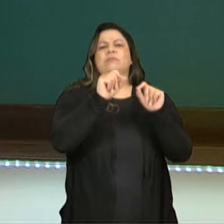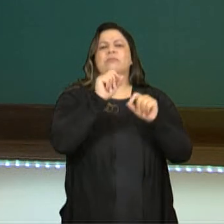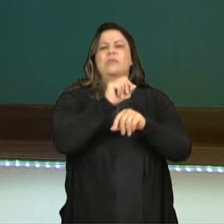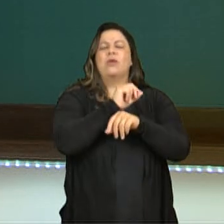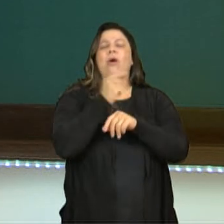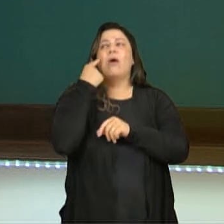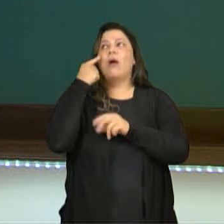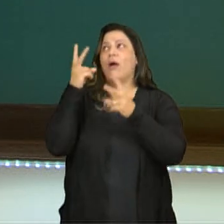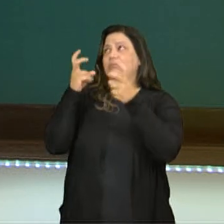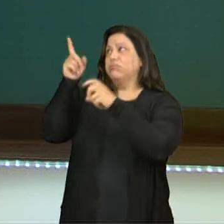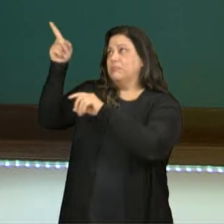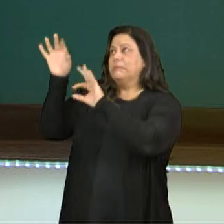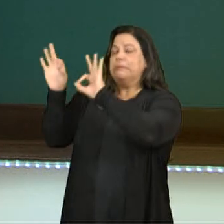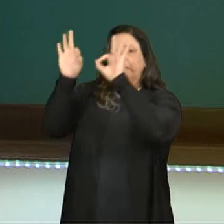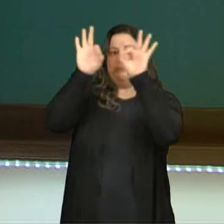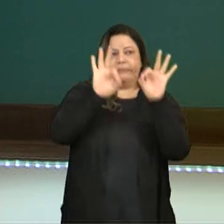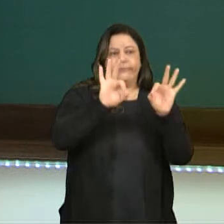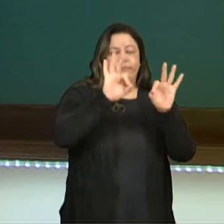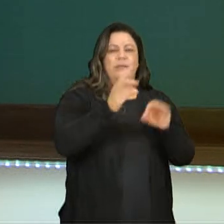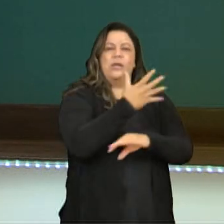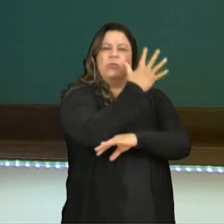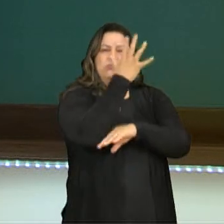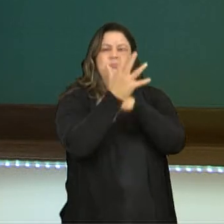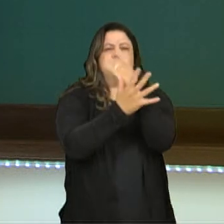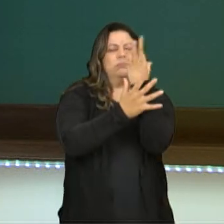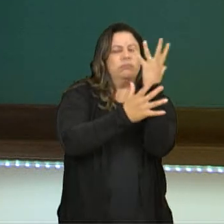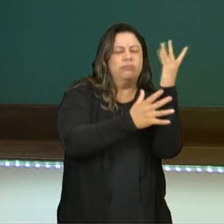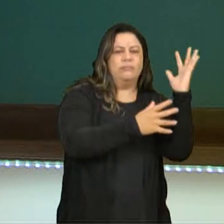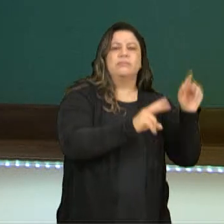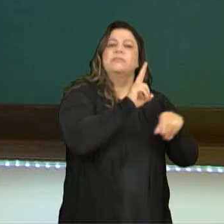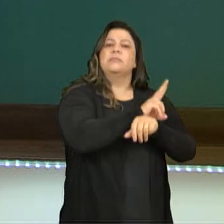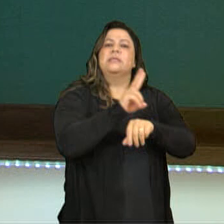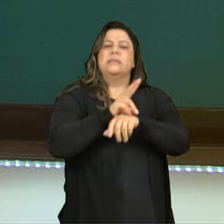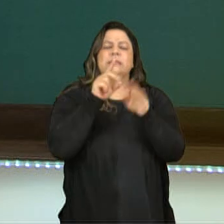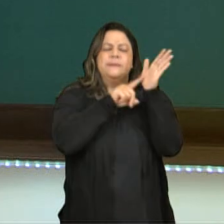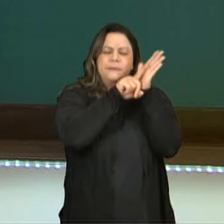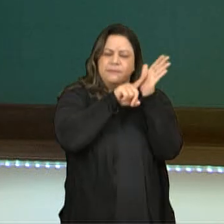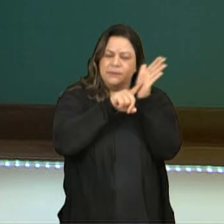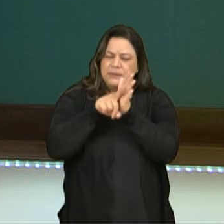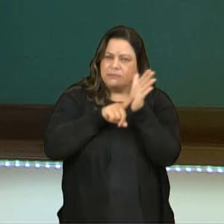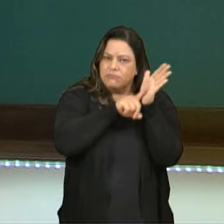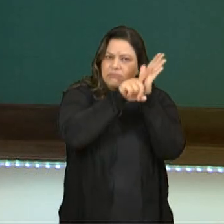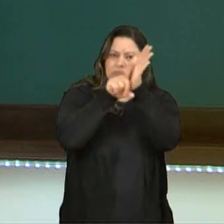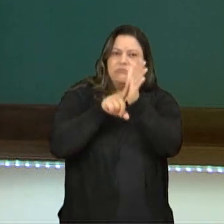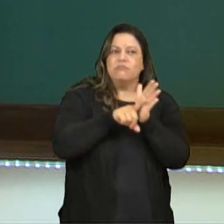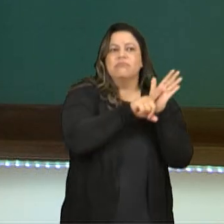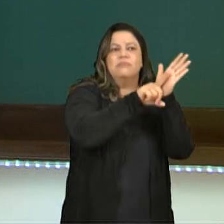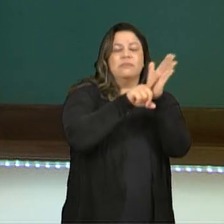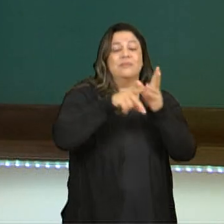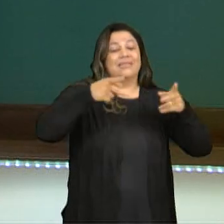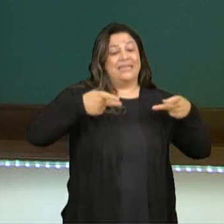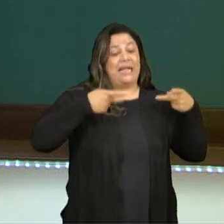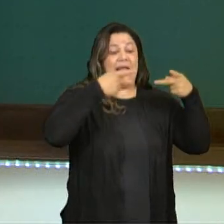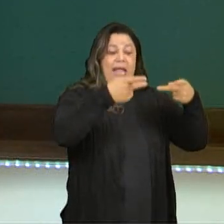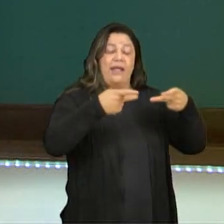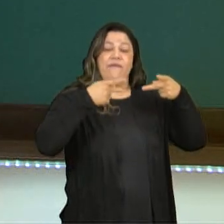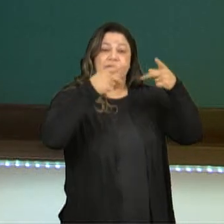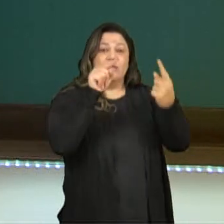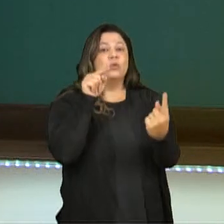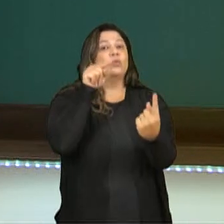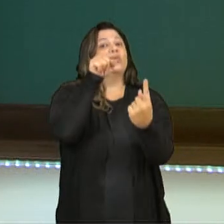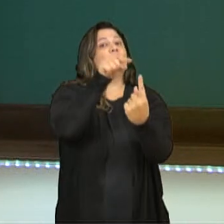exemplo de unidade de proteção integral. A preservação da natureza, pesquisas científicas e visitas com